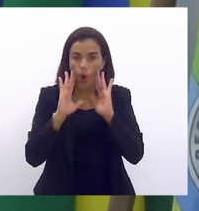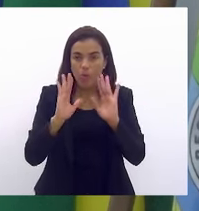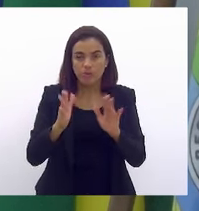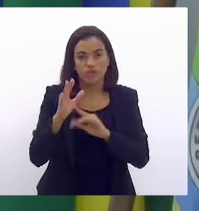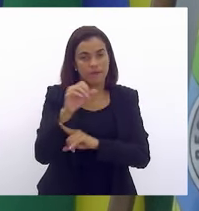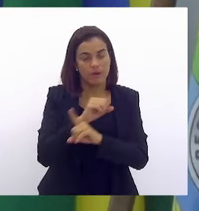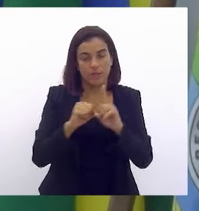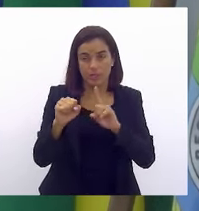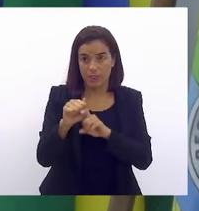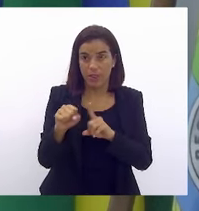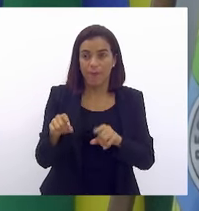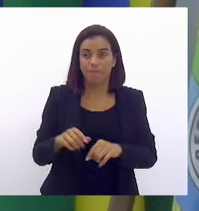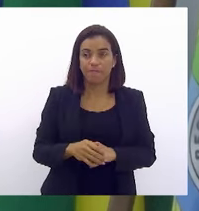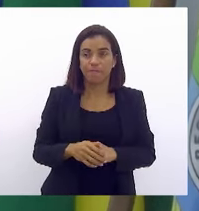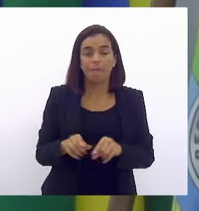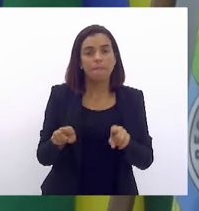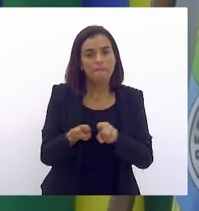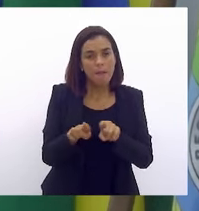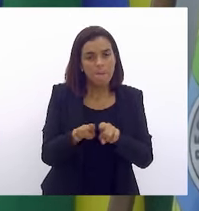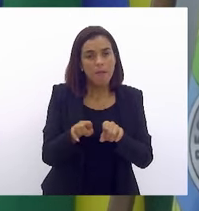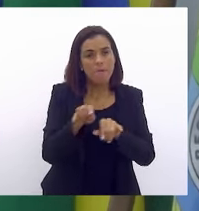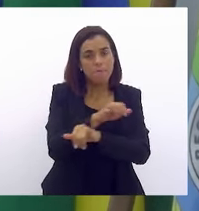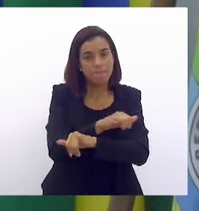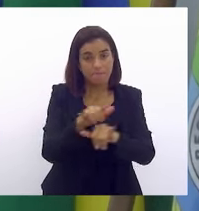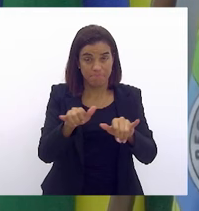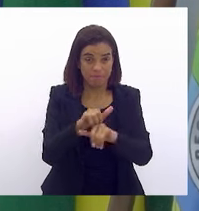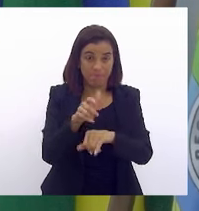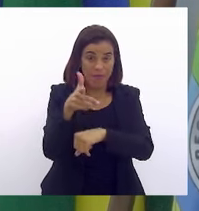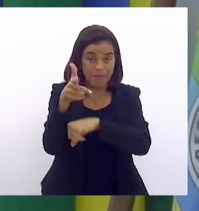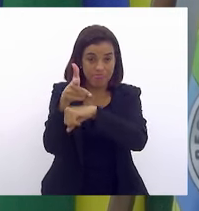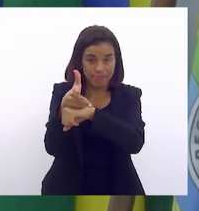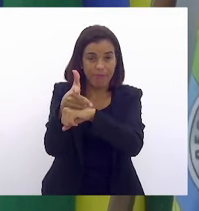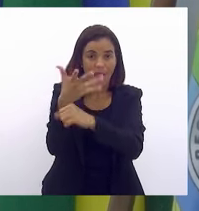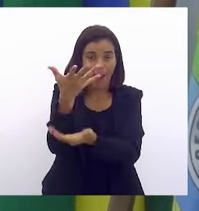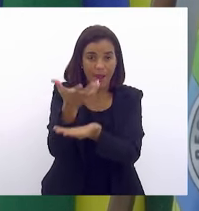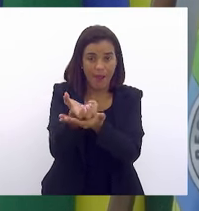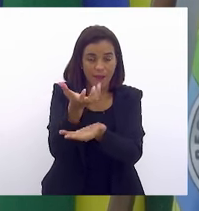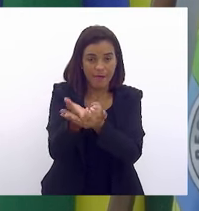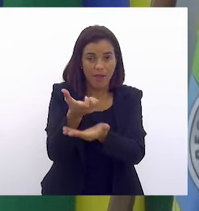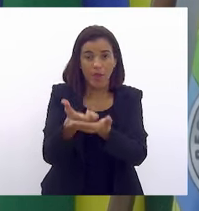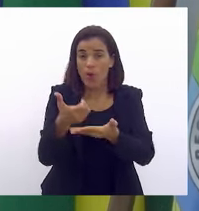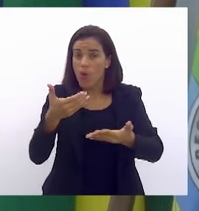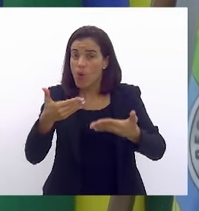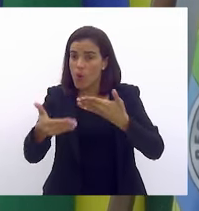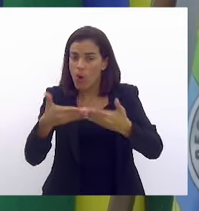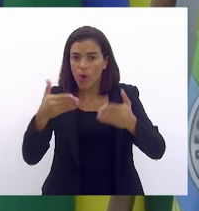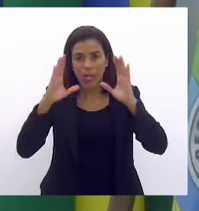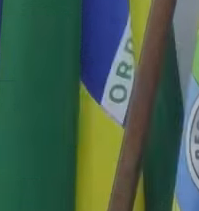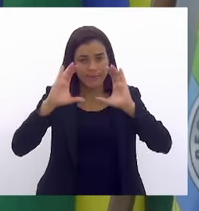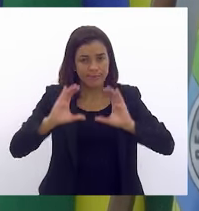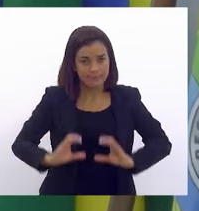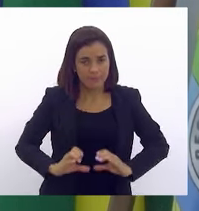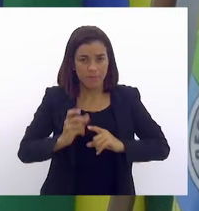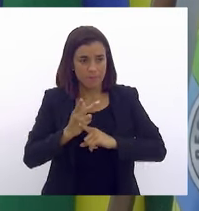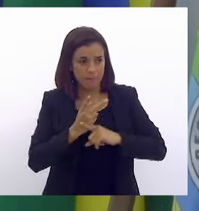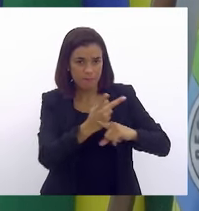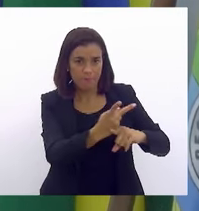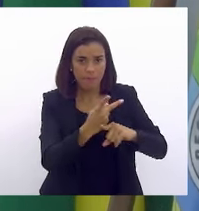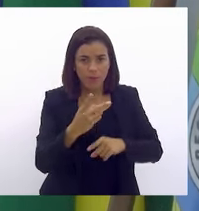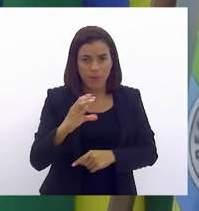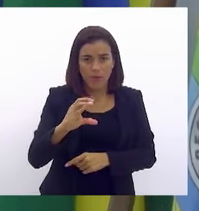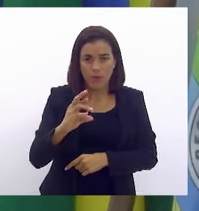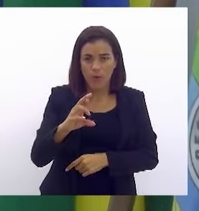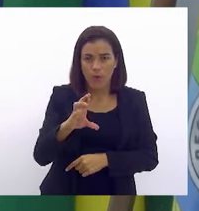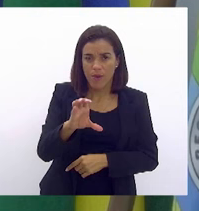queria deixar os canais do CREA aqui, está sendo gravada essa reunião, qualquer cidadão aqui pode recorrer ao CREA. Basta